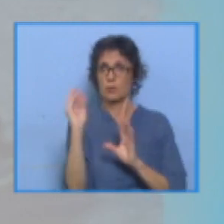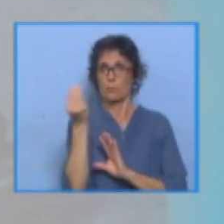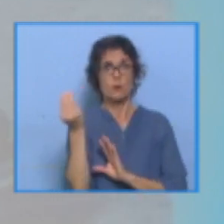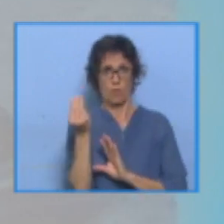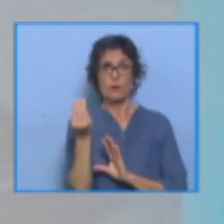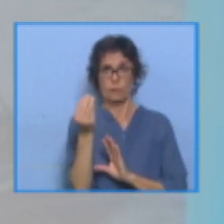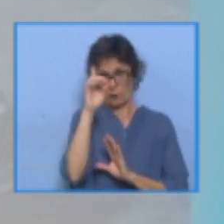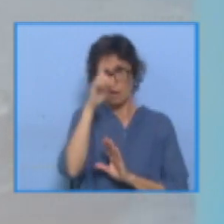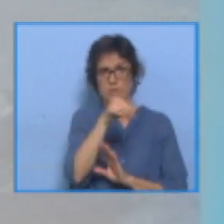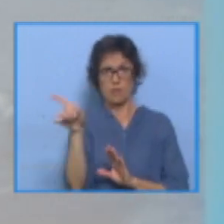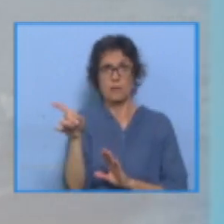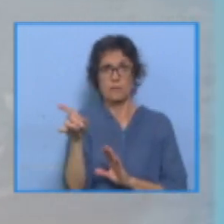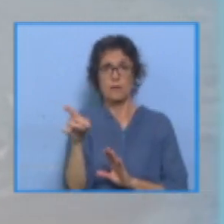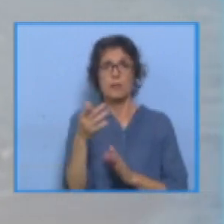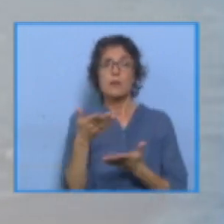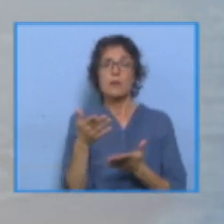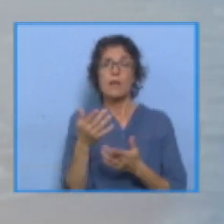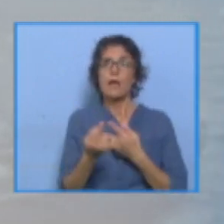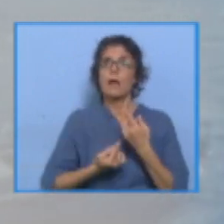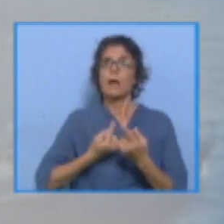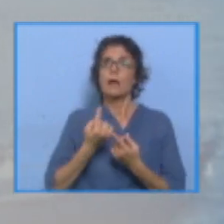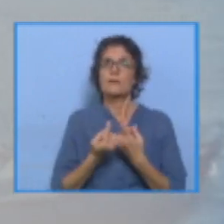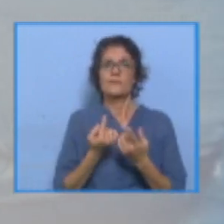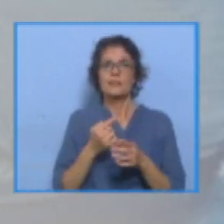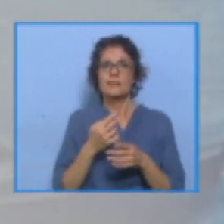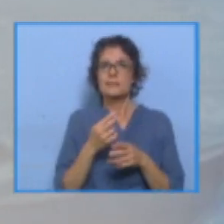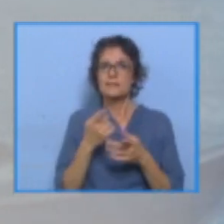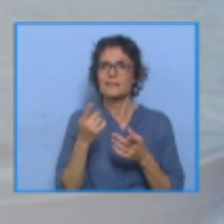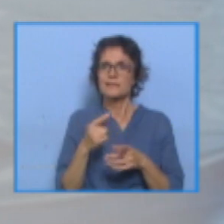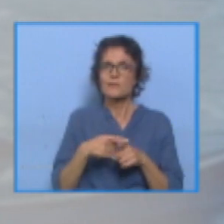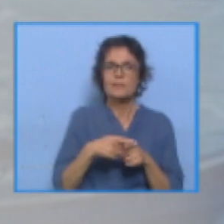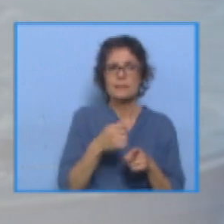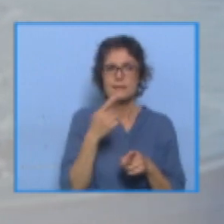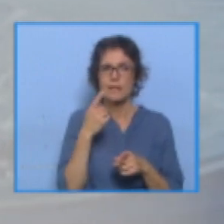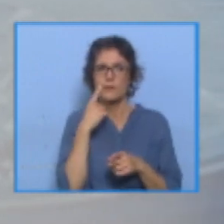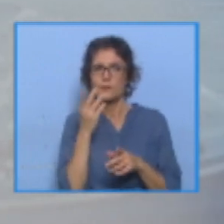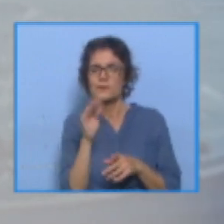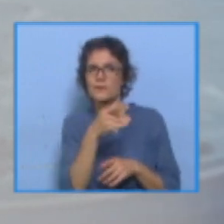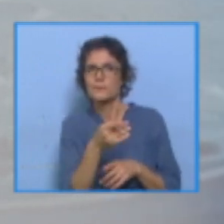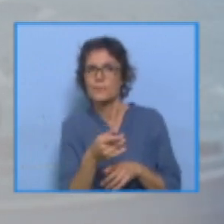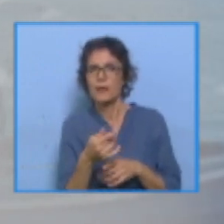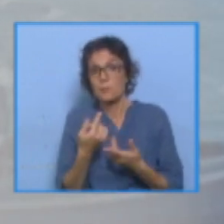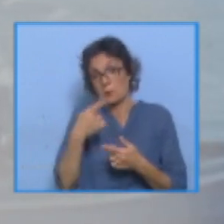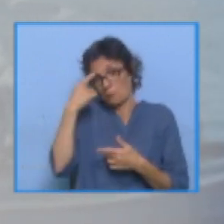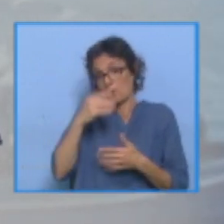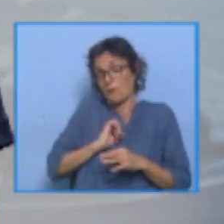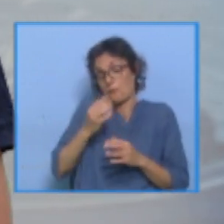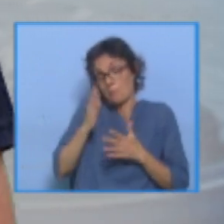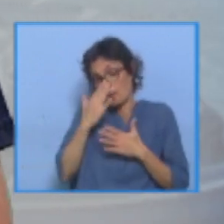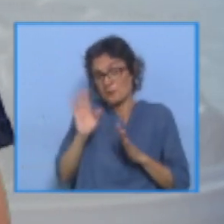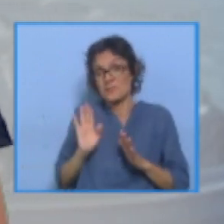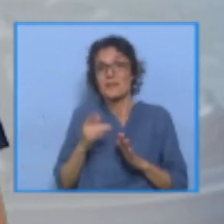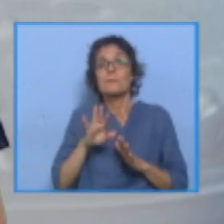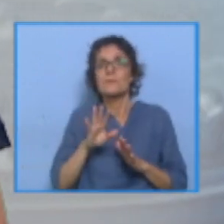outros. E eu acho que há alguma curiosidade, porque eu acho, isto se calhar é uma ideia muito própria minha, não sei, mas eu acho que nós temos uma alegria